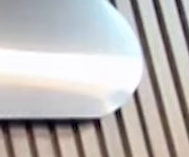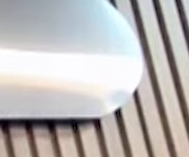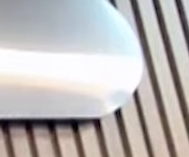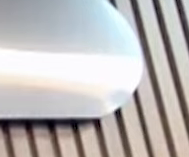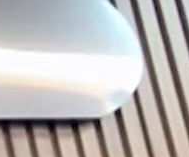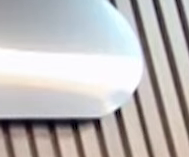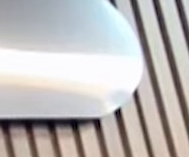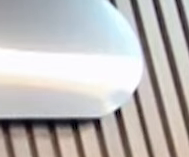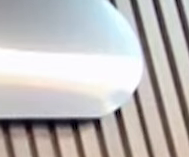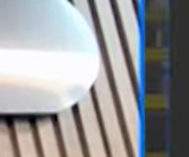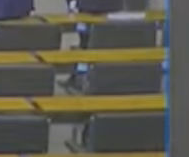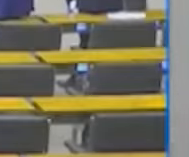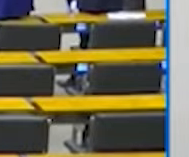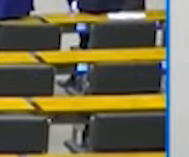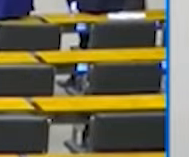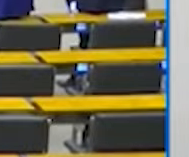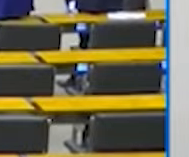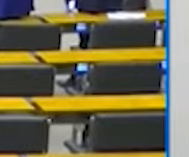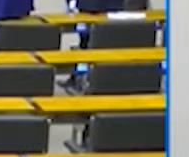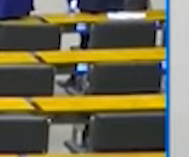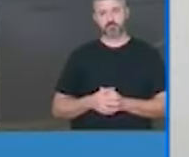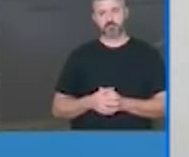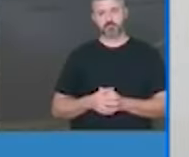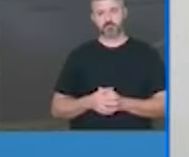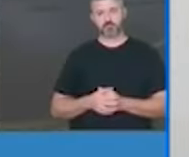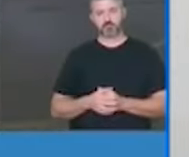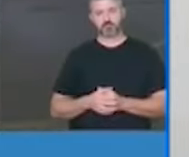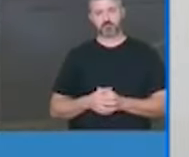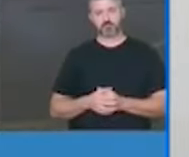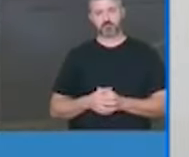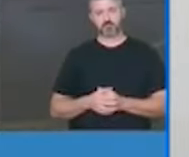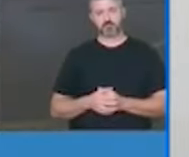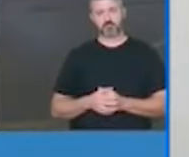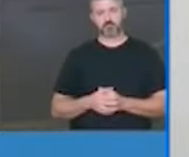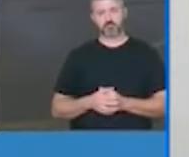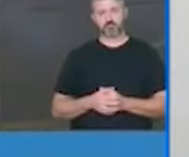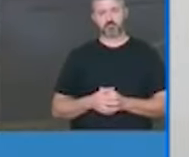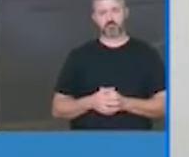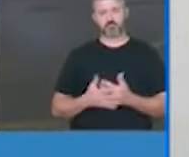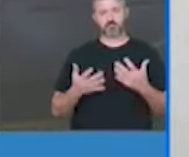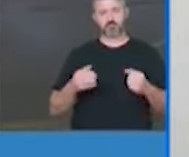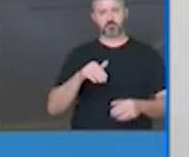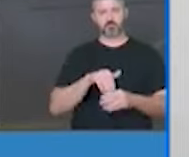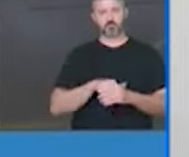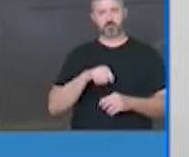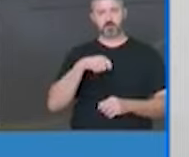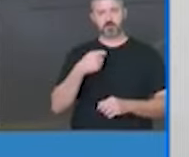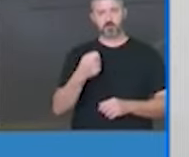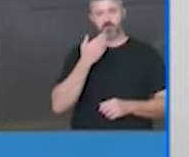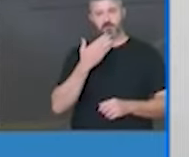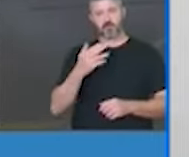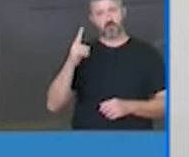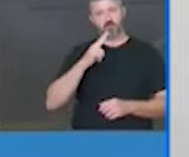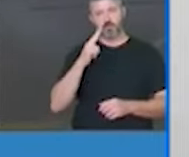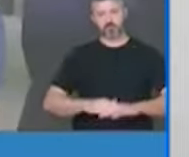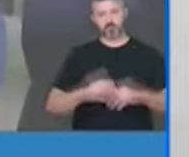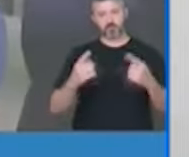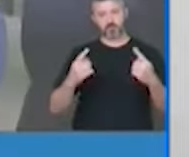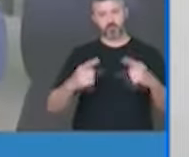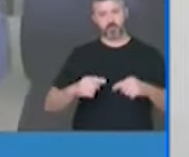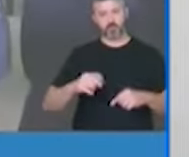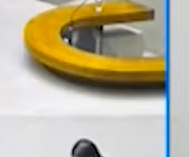contra meninas vulneráveis, né, de até 13 anos. Então, é quase 70% dos